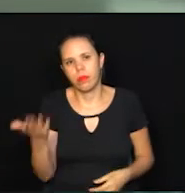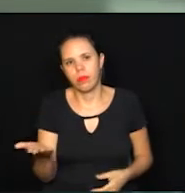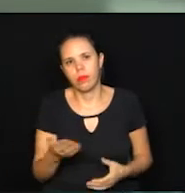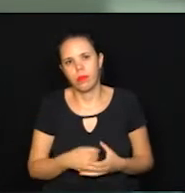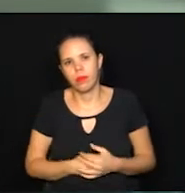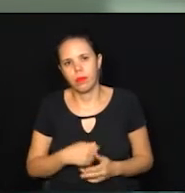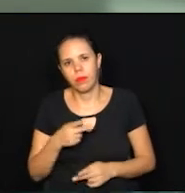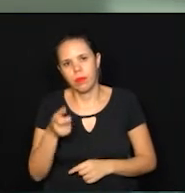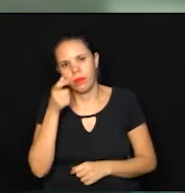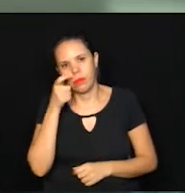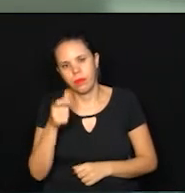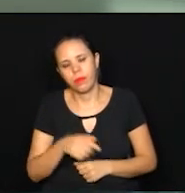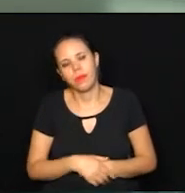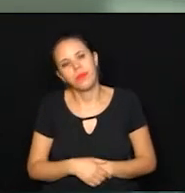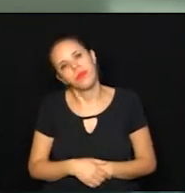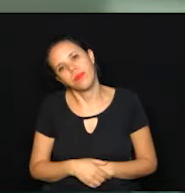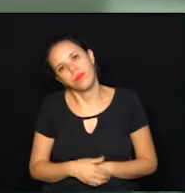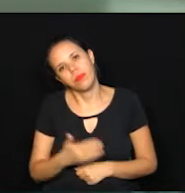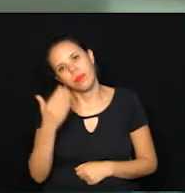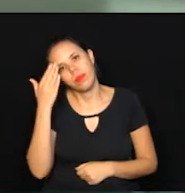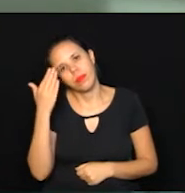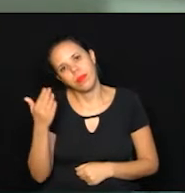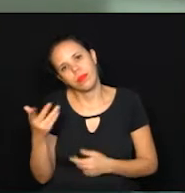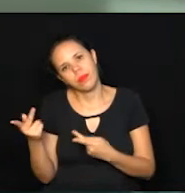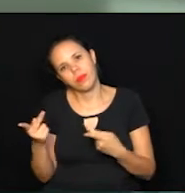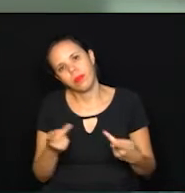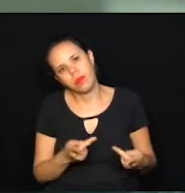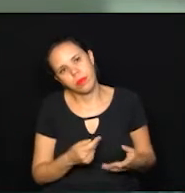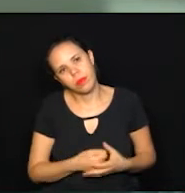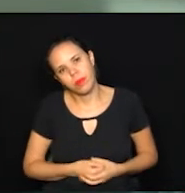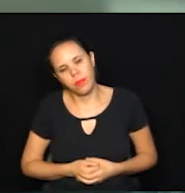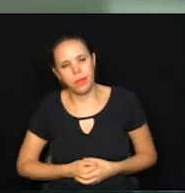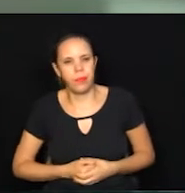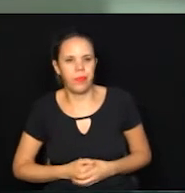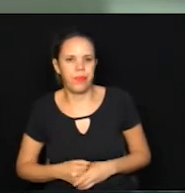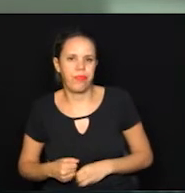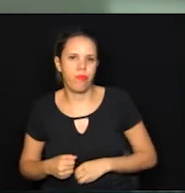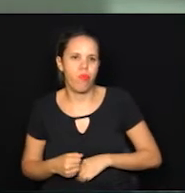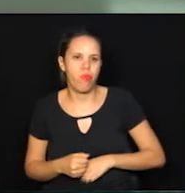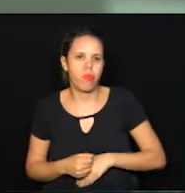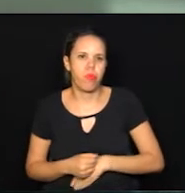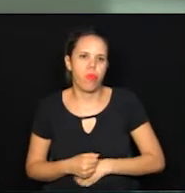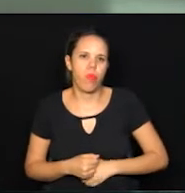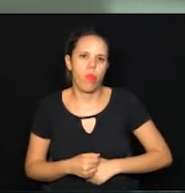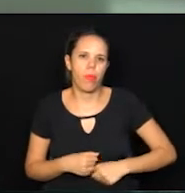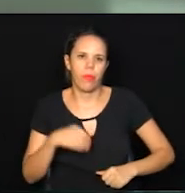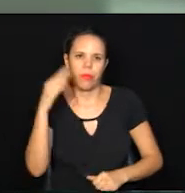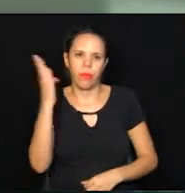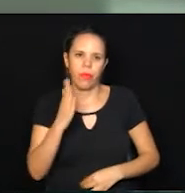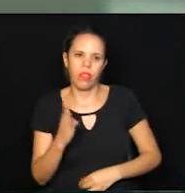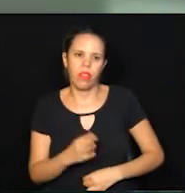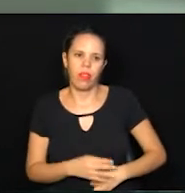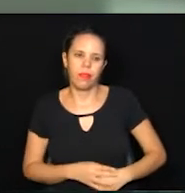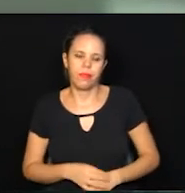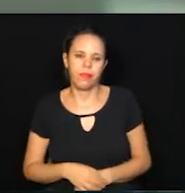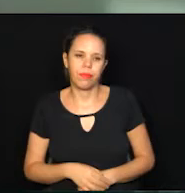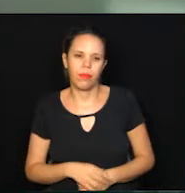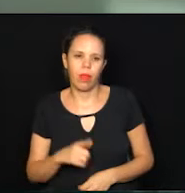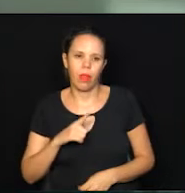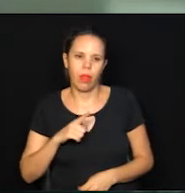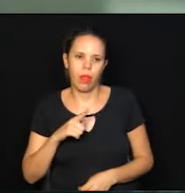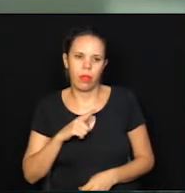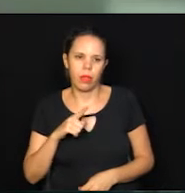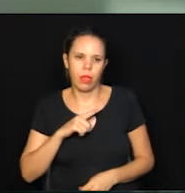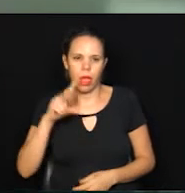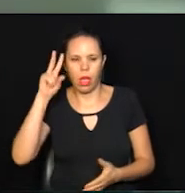tarde, telespectadores. Muito obrigado pelo convite. O Brasil, historicamente,